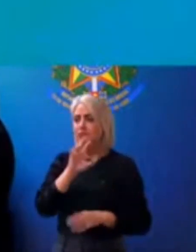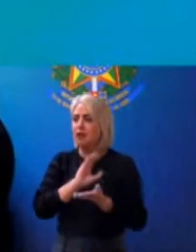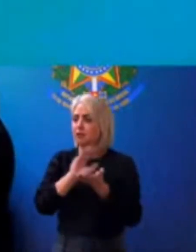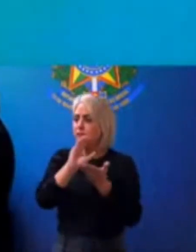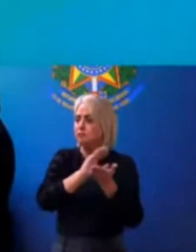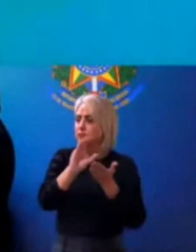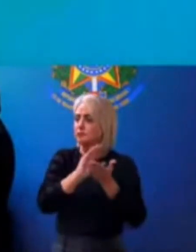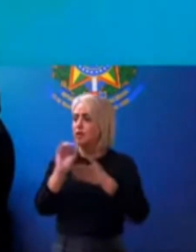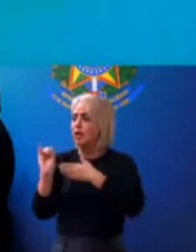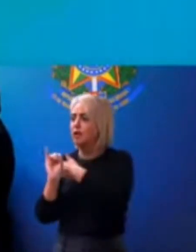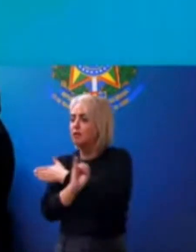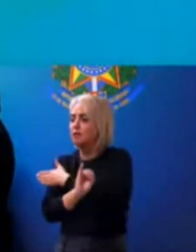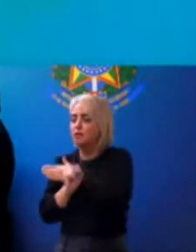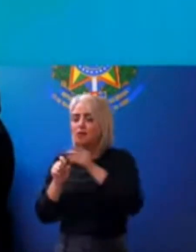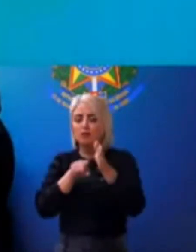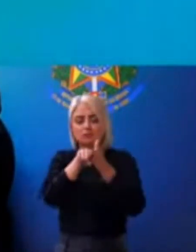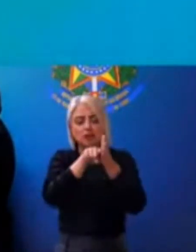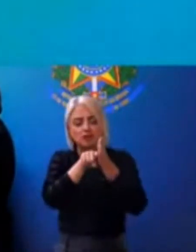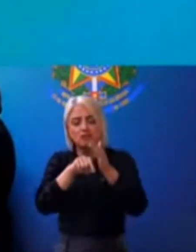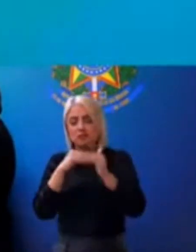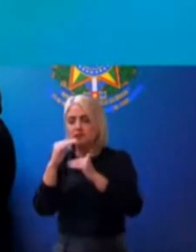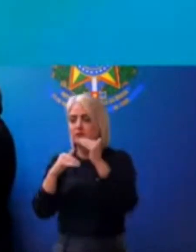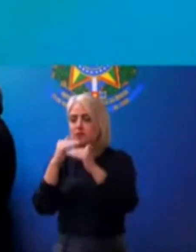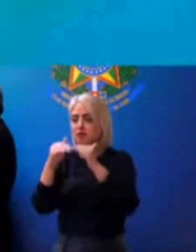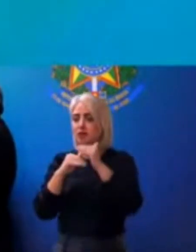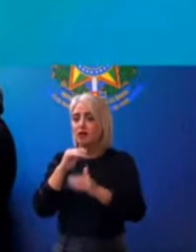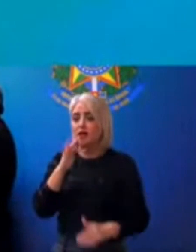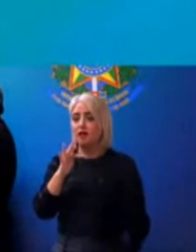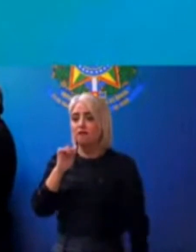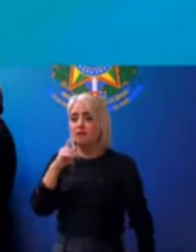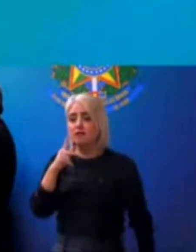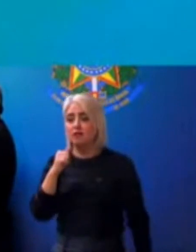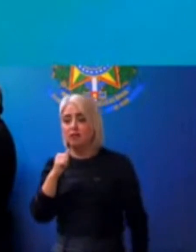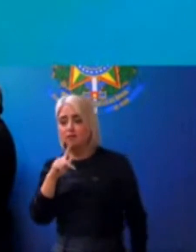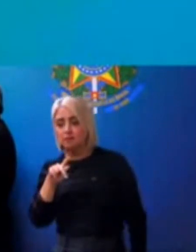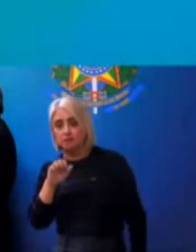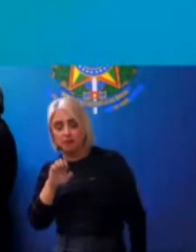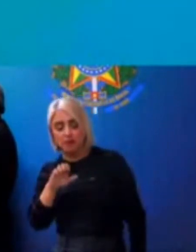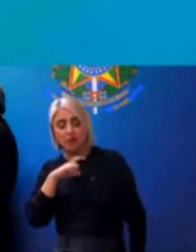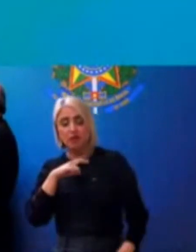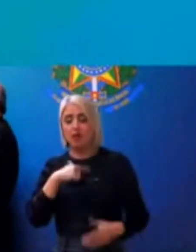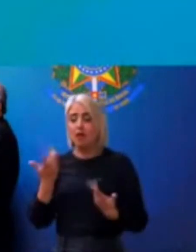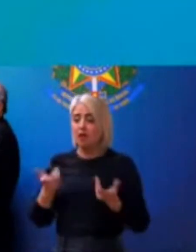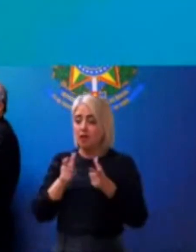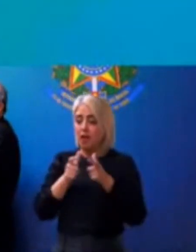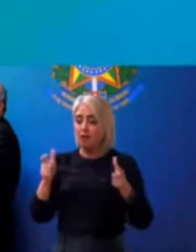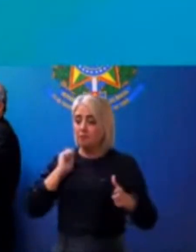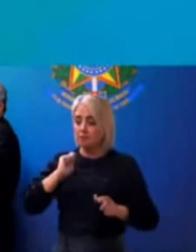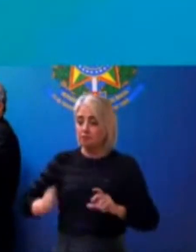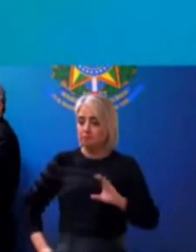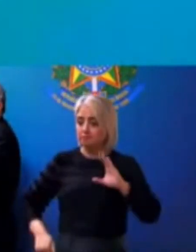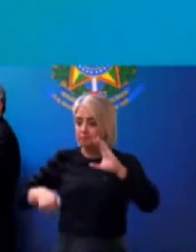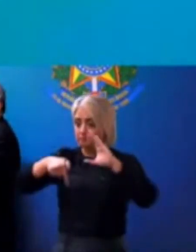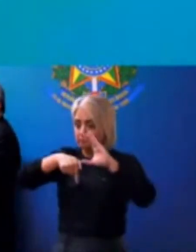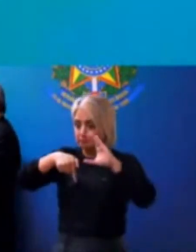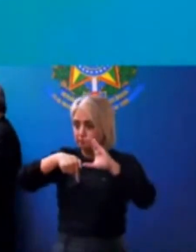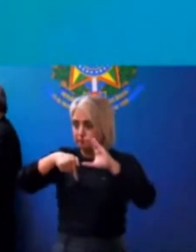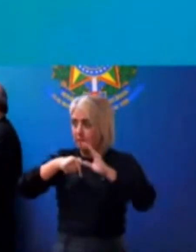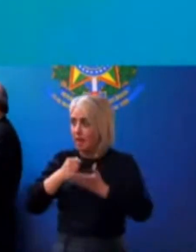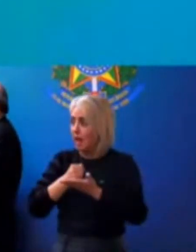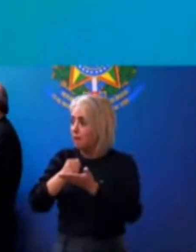investimentos na infraestrutura de pesquisa e desenvolvimento pela finep e ampliação do programa de bolsas do CNPQ